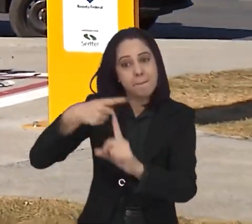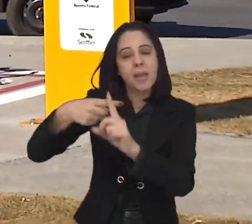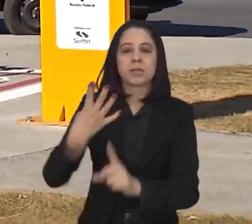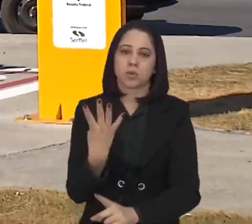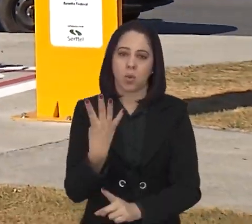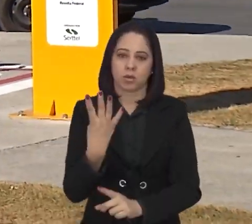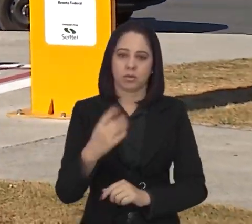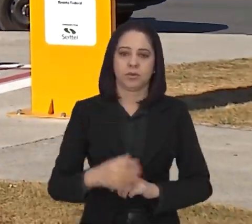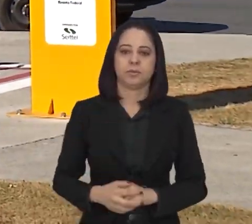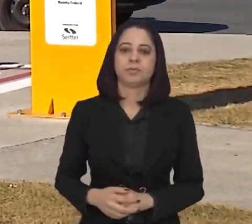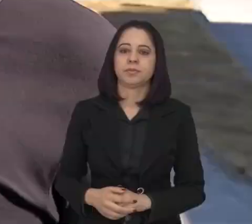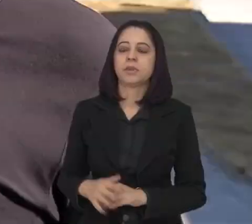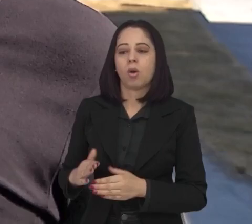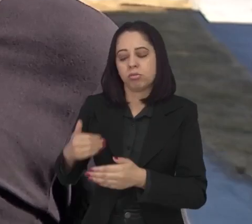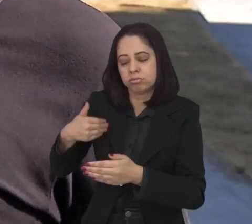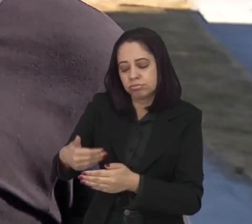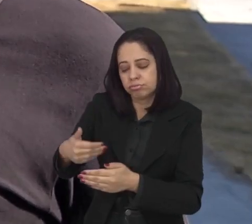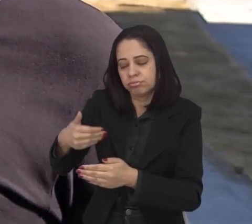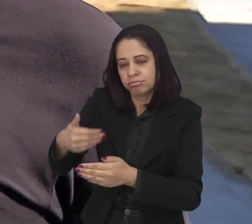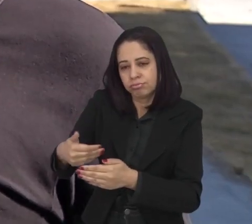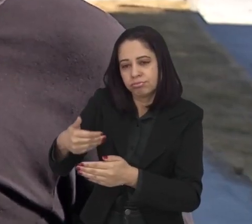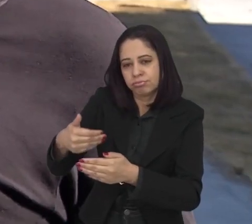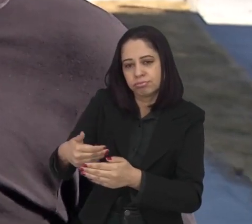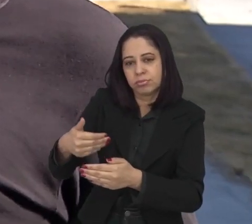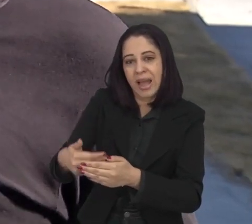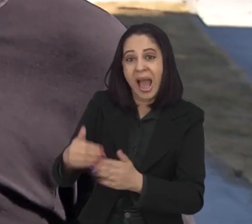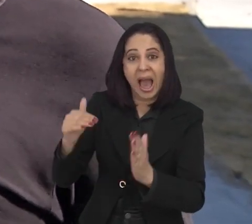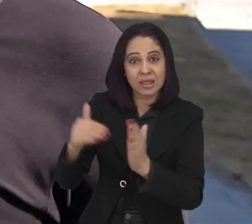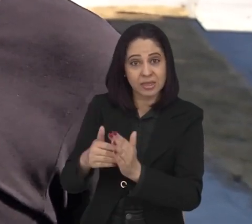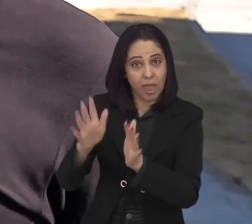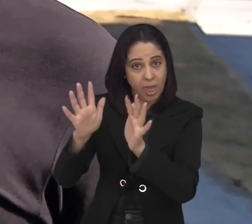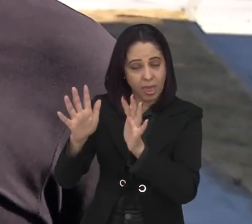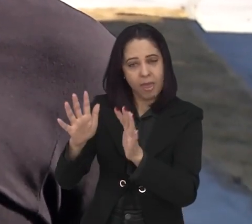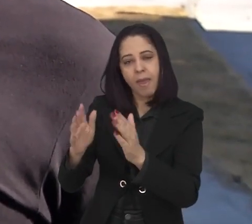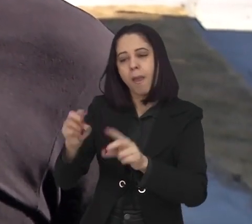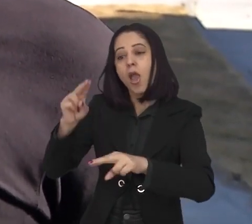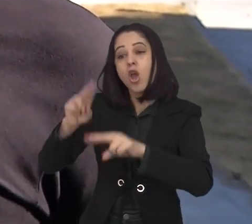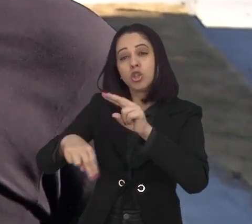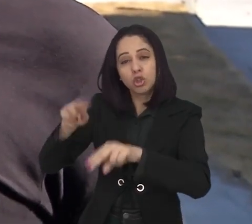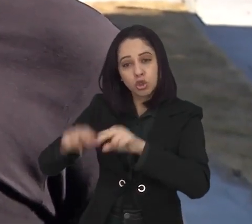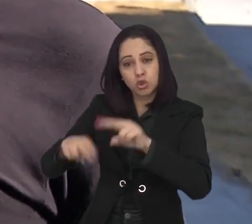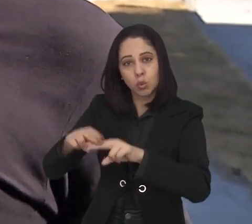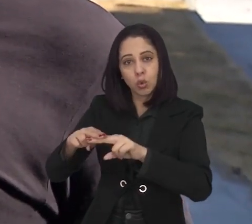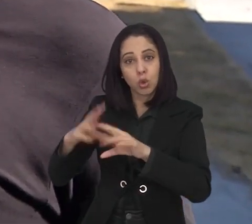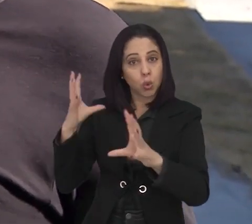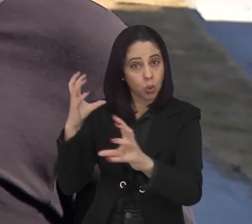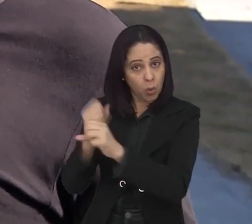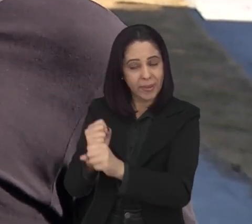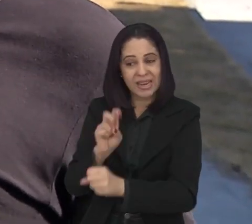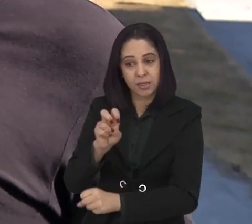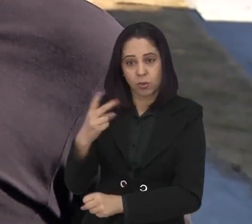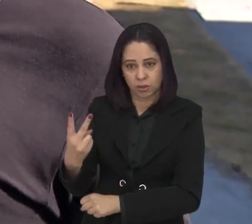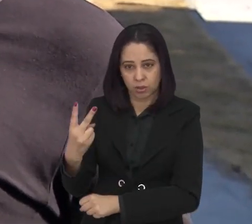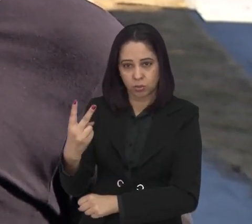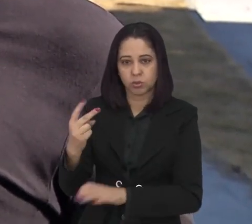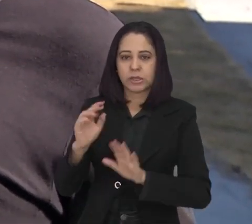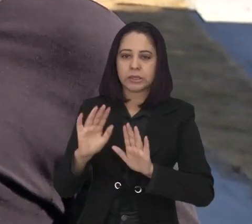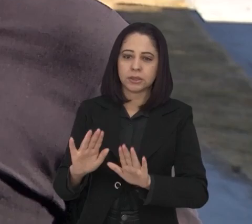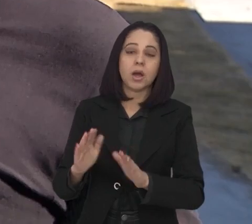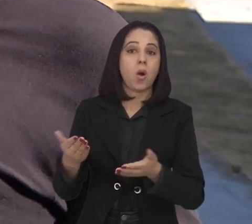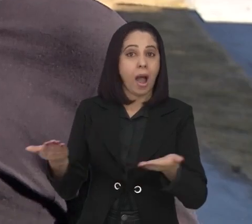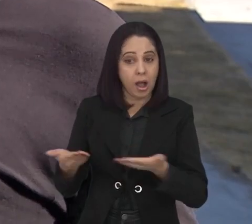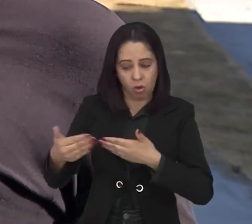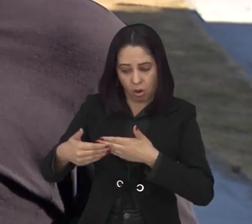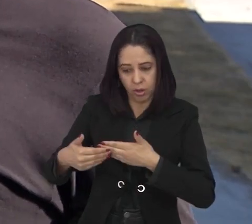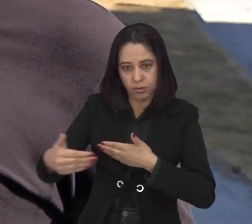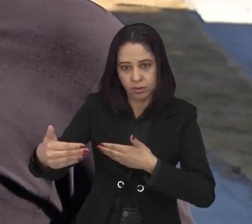em funcionamento. Gradativamente a gente temos até o final de julho para instalar 52 estações. Então,